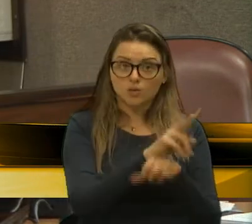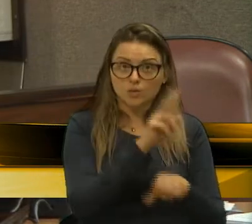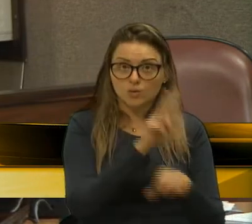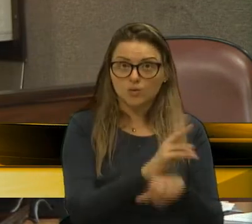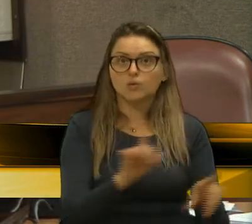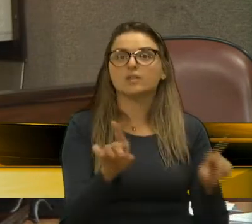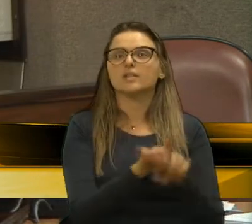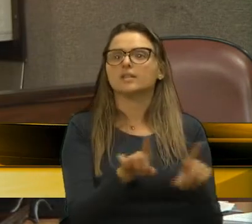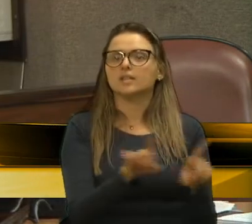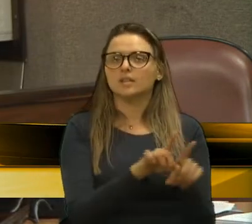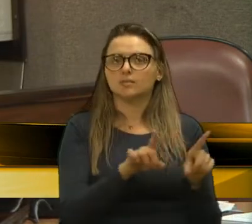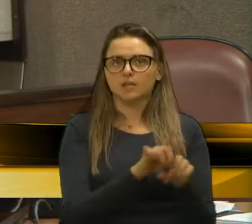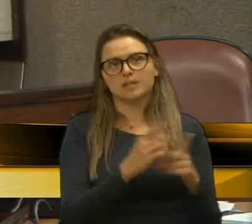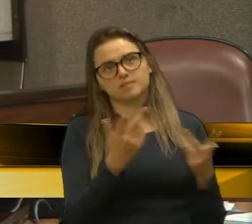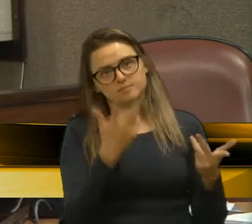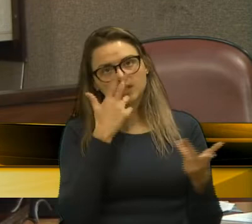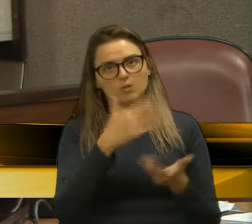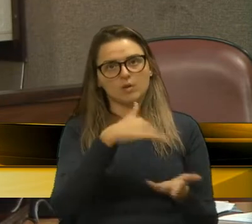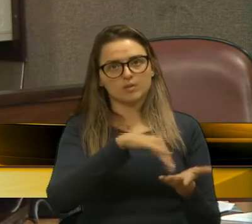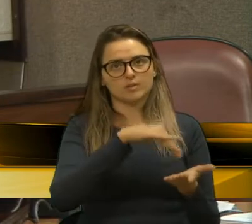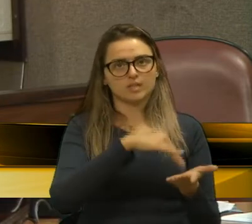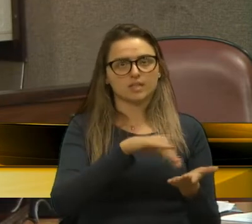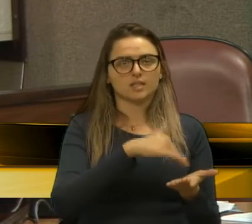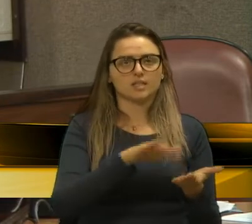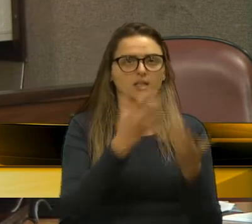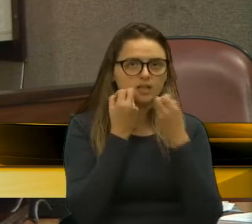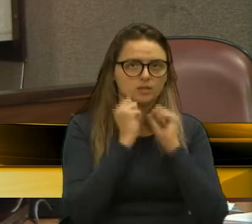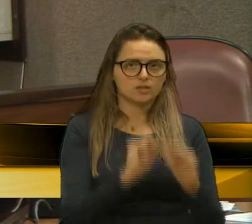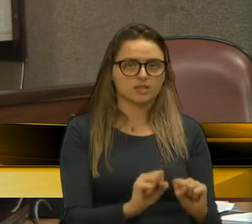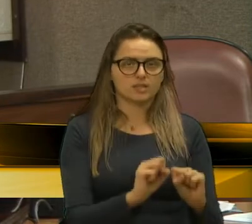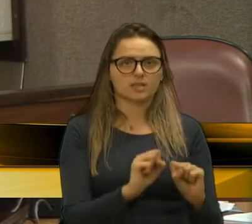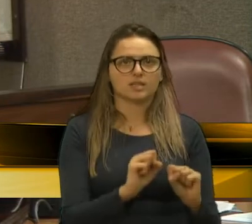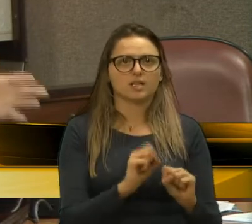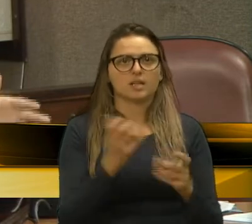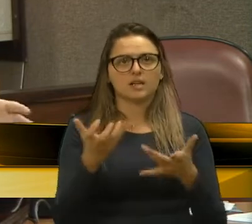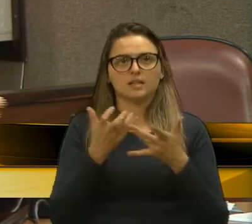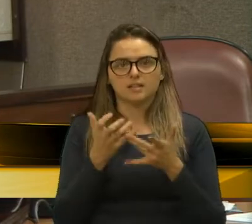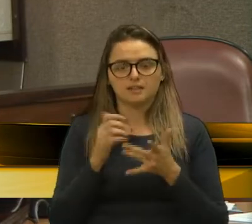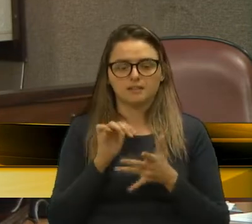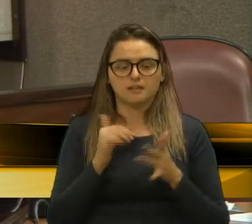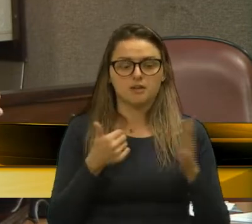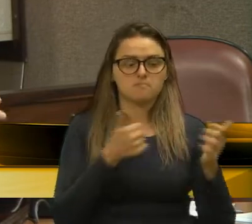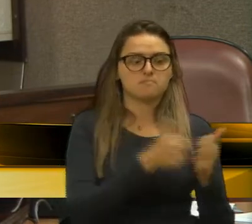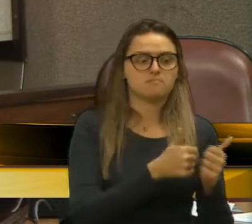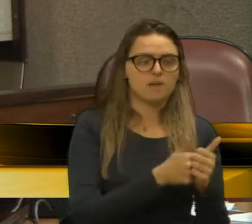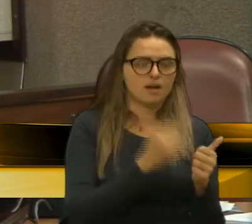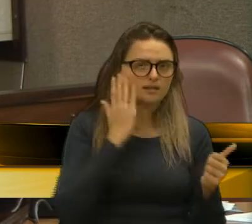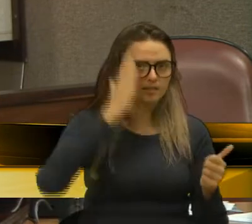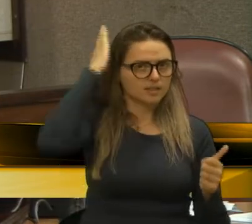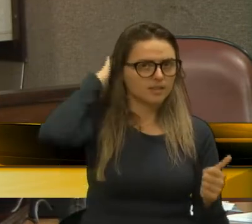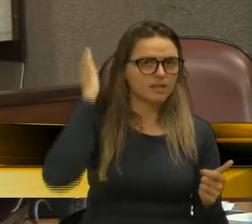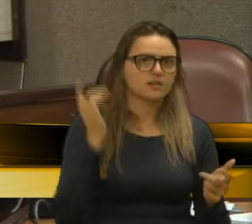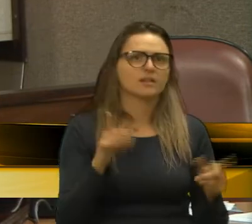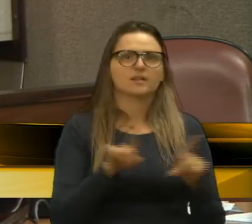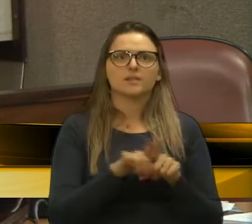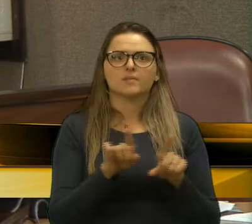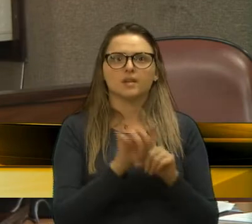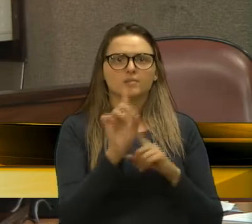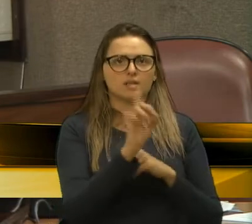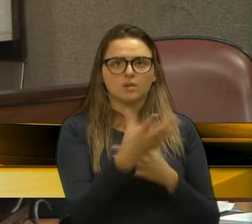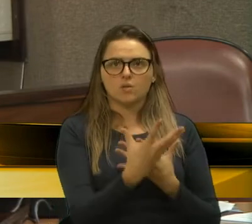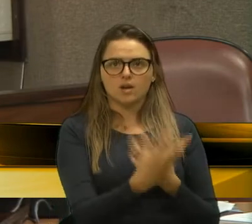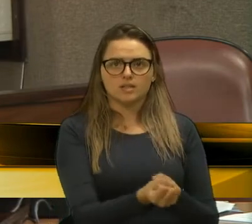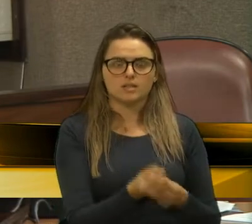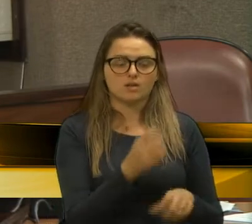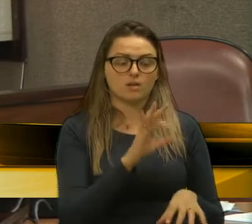como o secretário de segurança de saúde que minha mãe queria avançar no prefeito que avançar e protege até das pessoas não avançarem no prefeito e